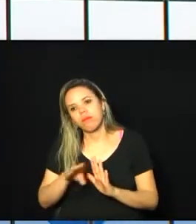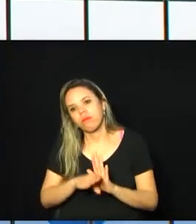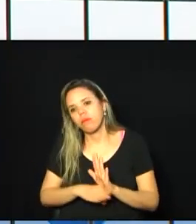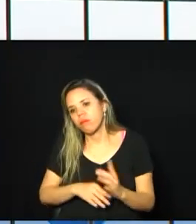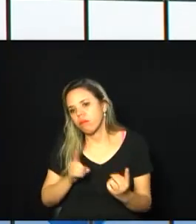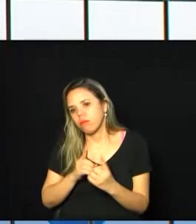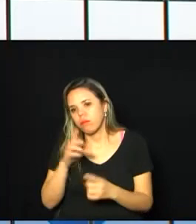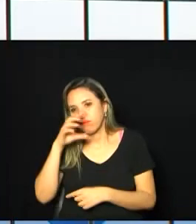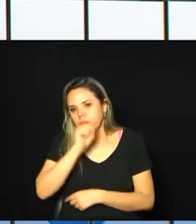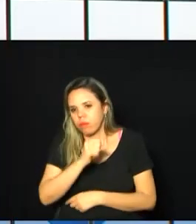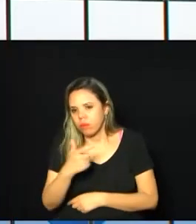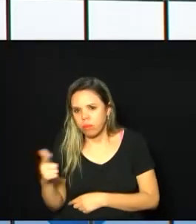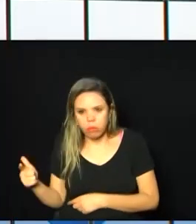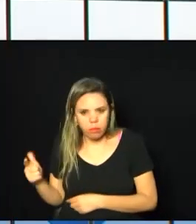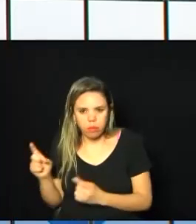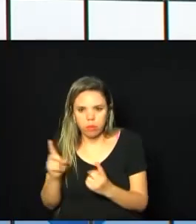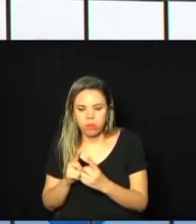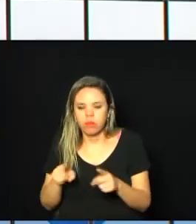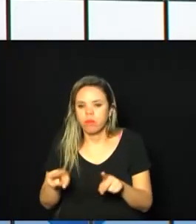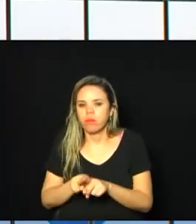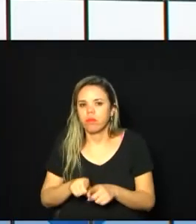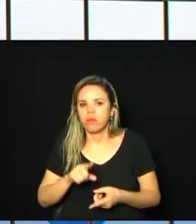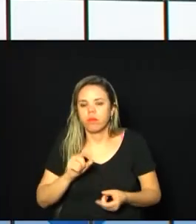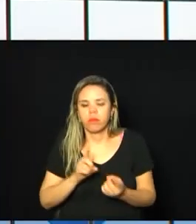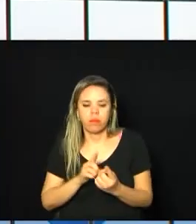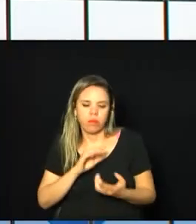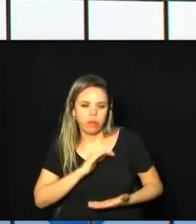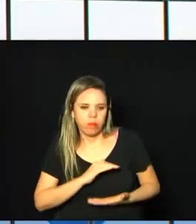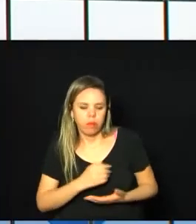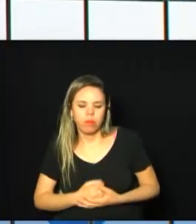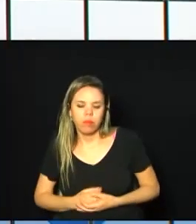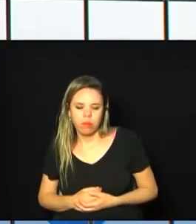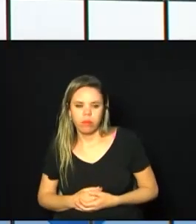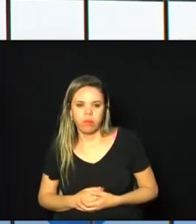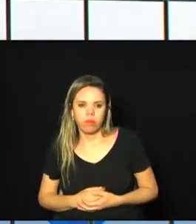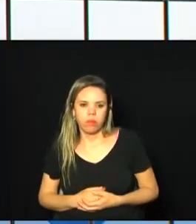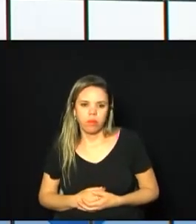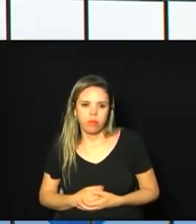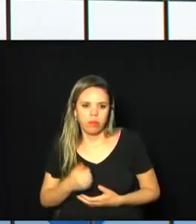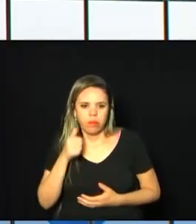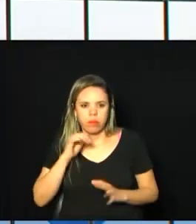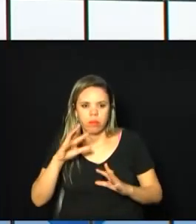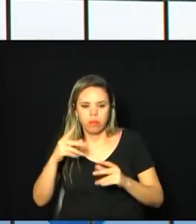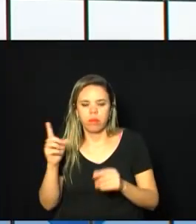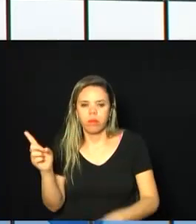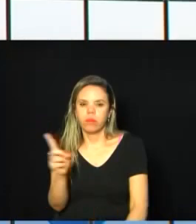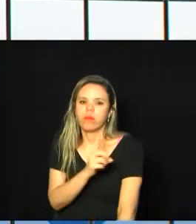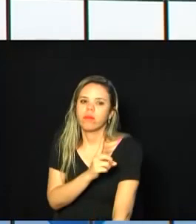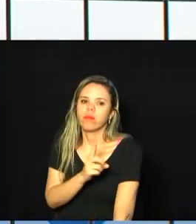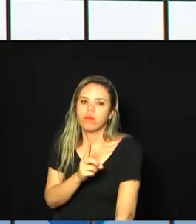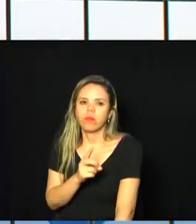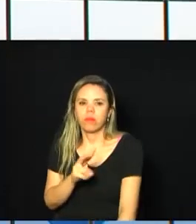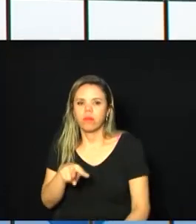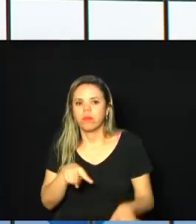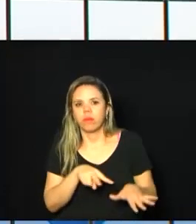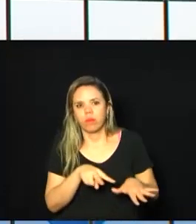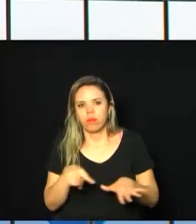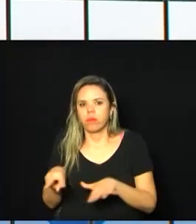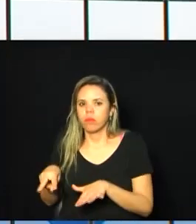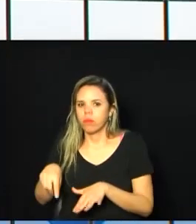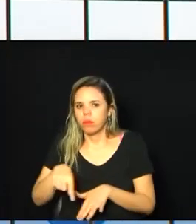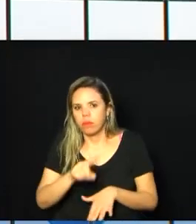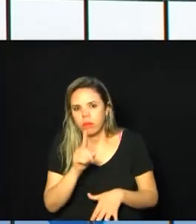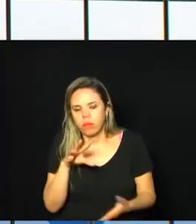no sábado, onde também teria o atendimento. Todas as mulheres que compareceram nesta semana e